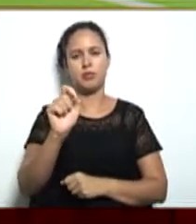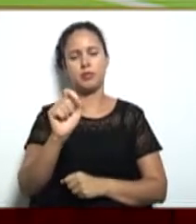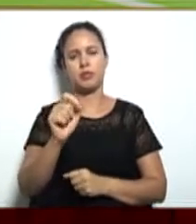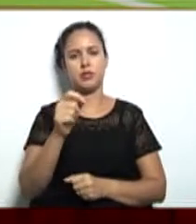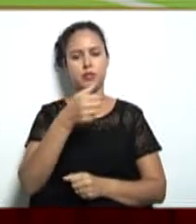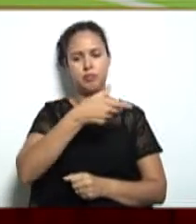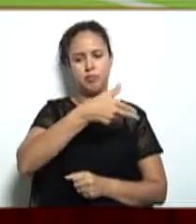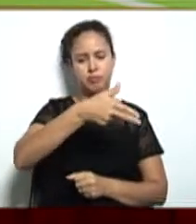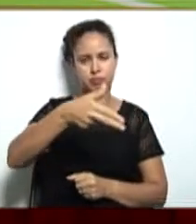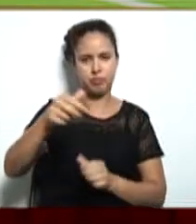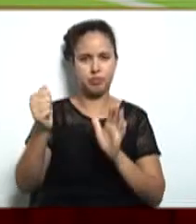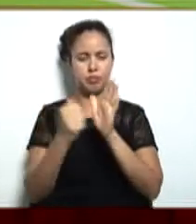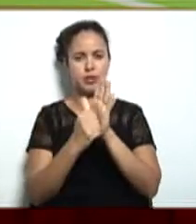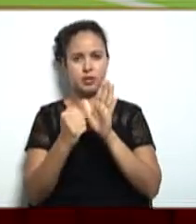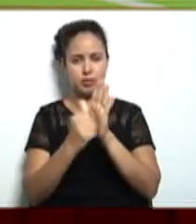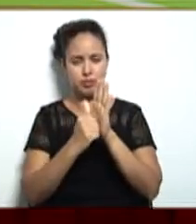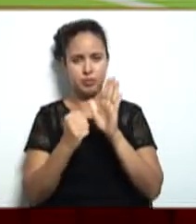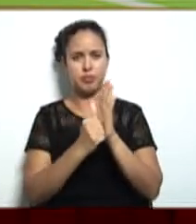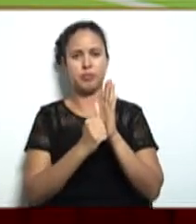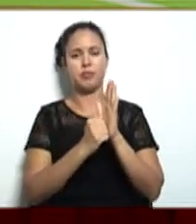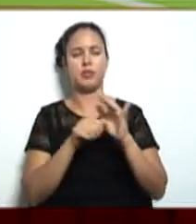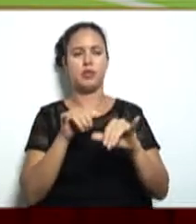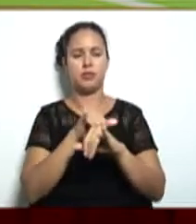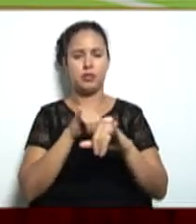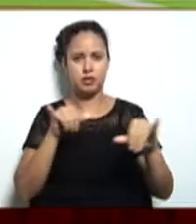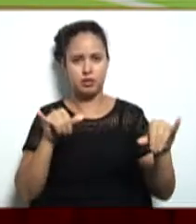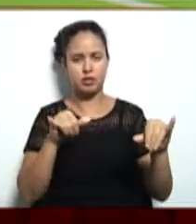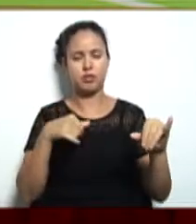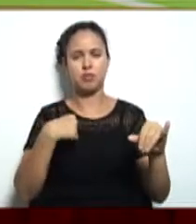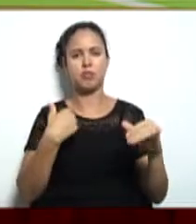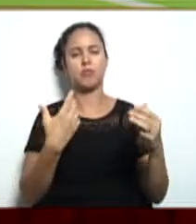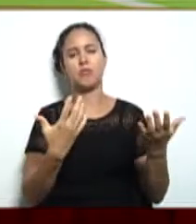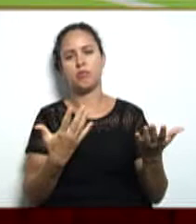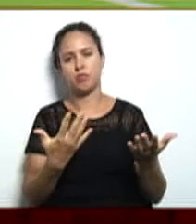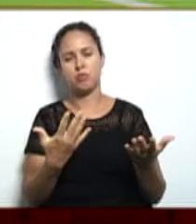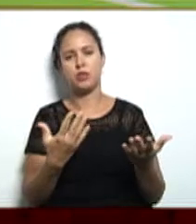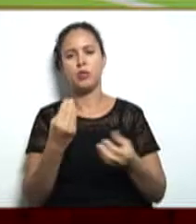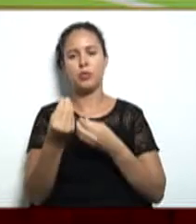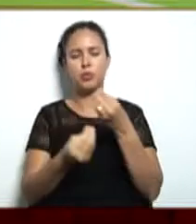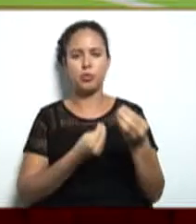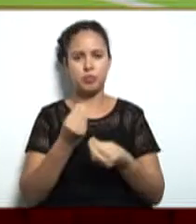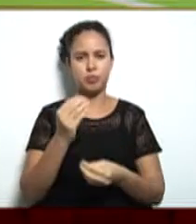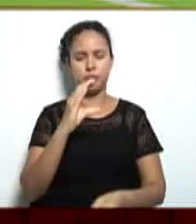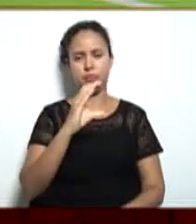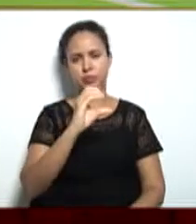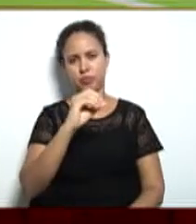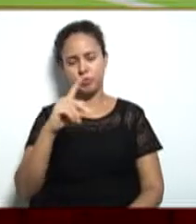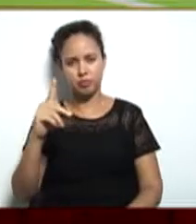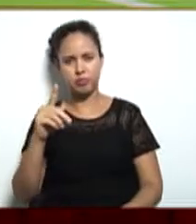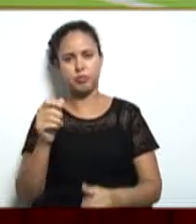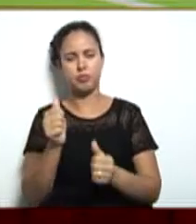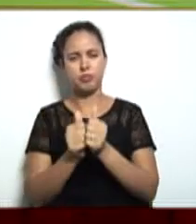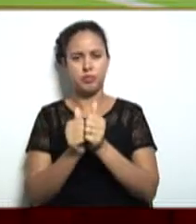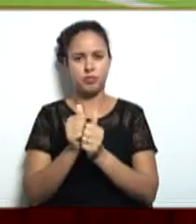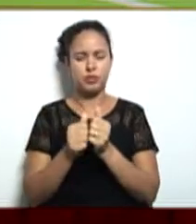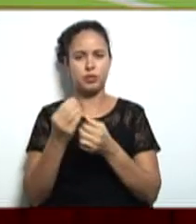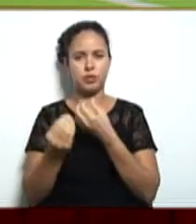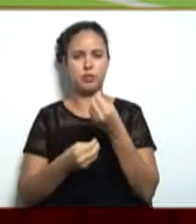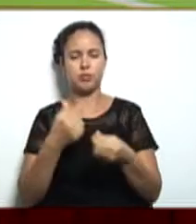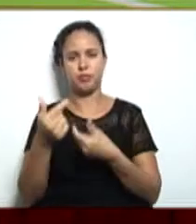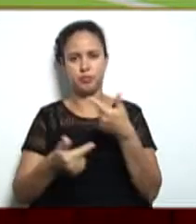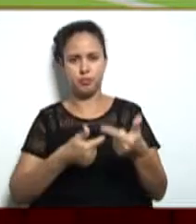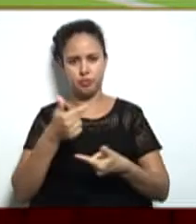né? As pessoas falavam, eu gostaria mais é que chegasse na minha casa aqui e avisasse, olha, como é que é a cooperativa de arroz, como que eu posso trabalhar.